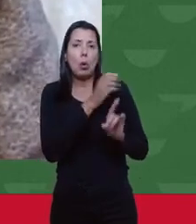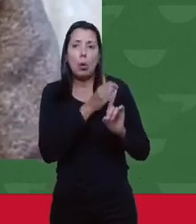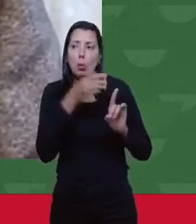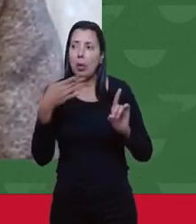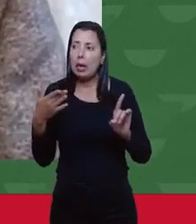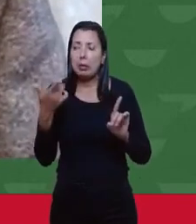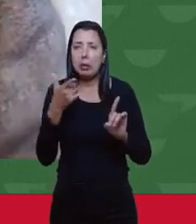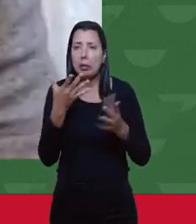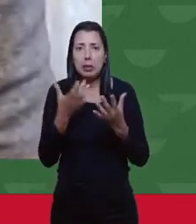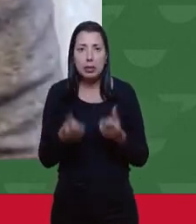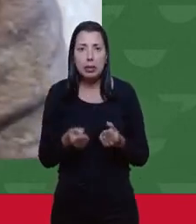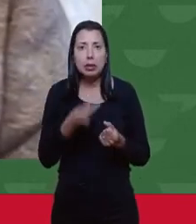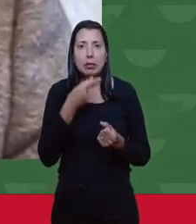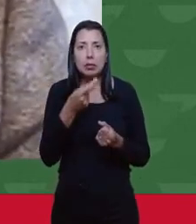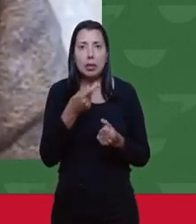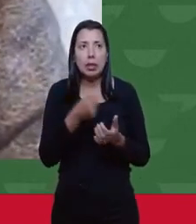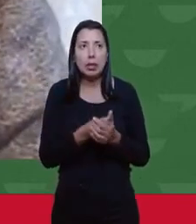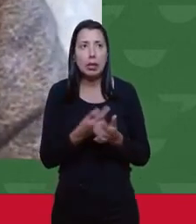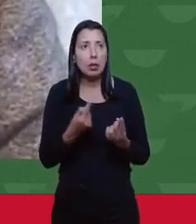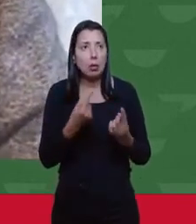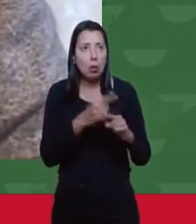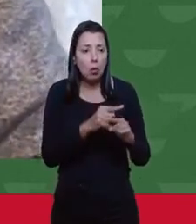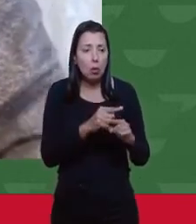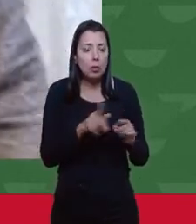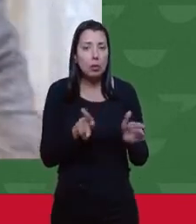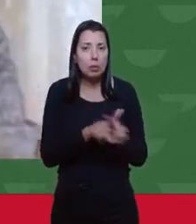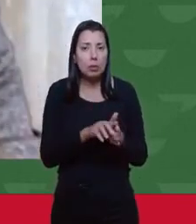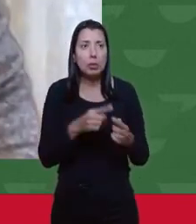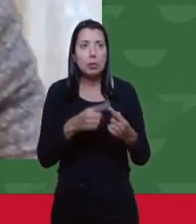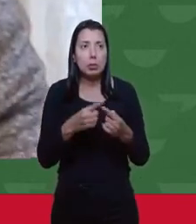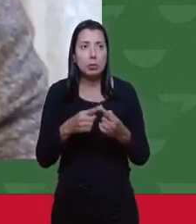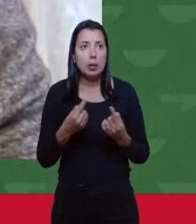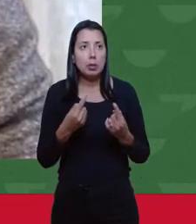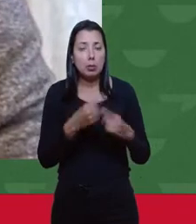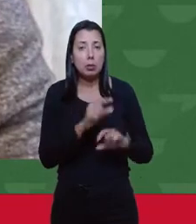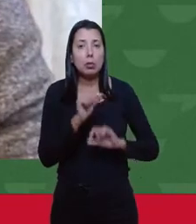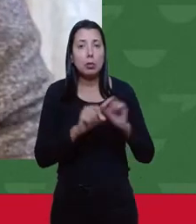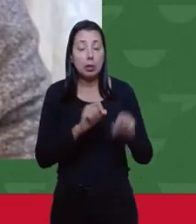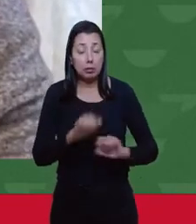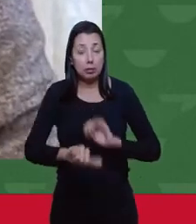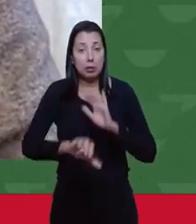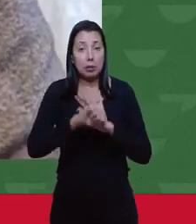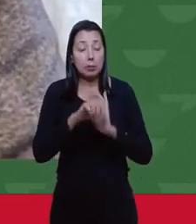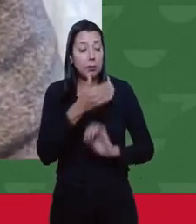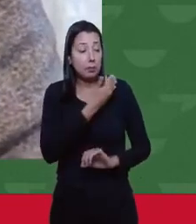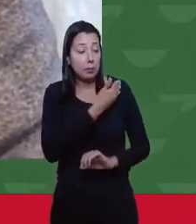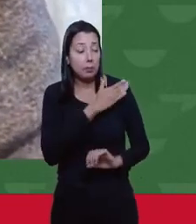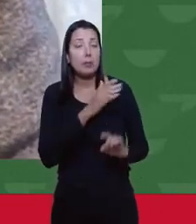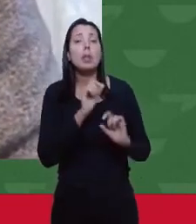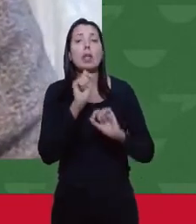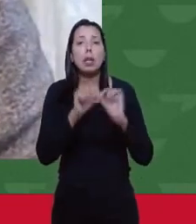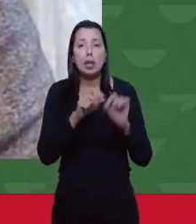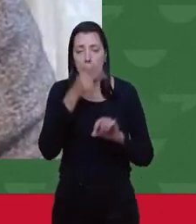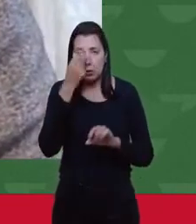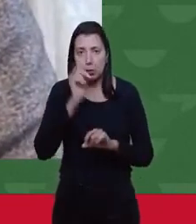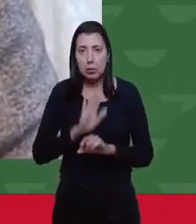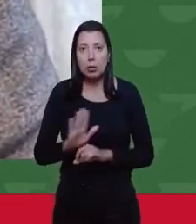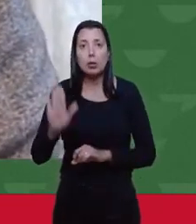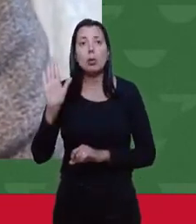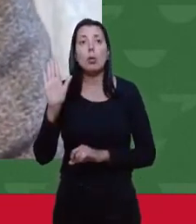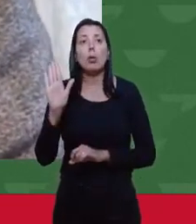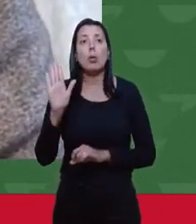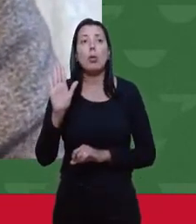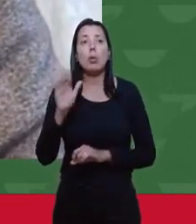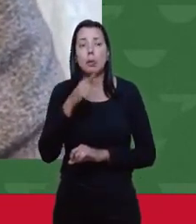esse papel de falar contra o casamento civil igualitário, de falar contra a criminalização da homofobia. Então, quem se candidatou a esse papel de